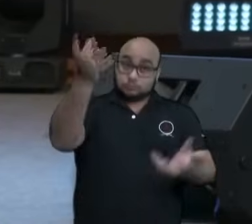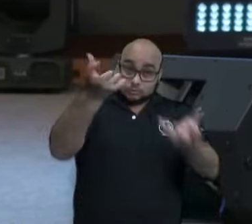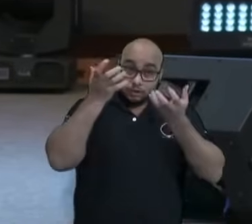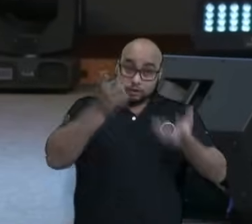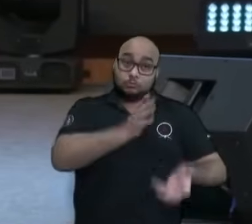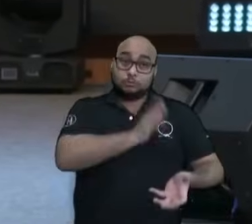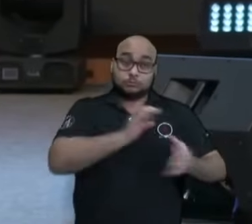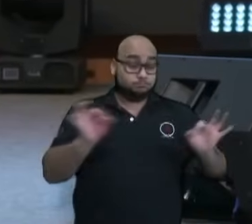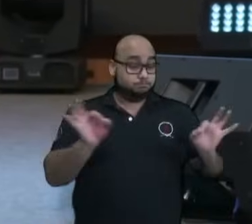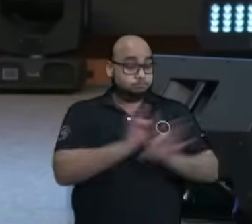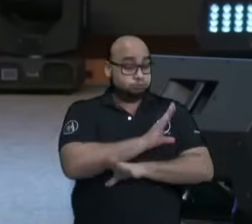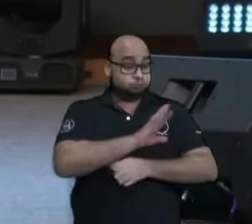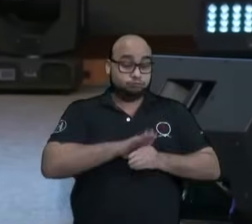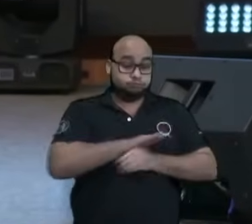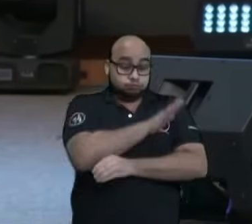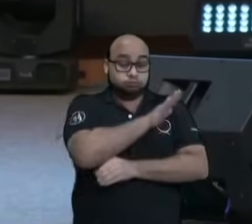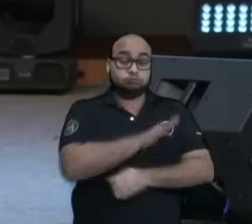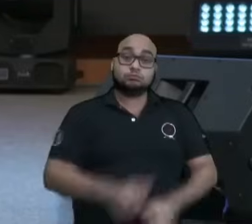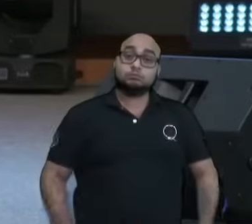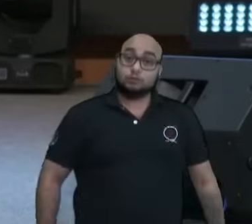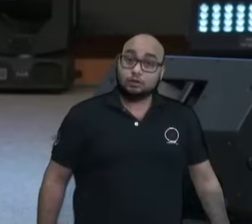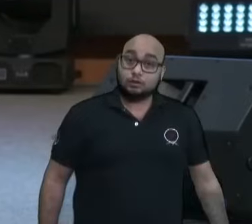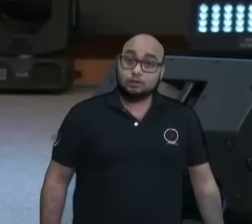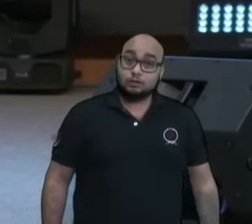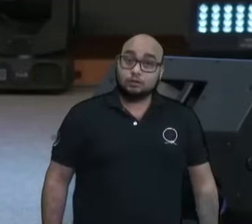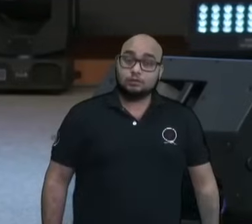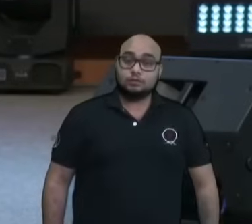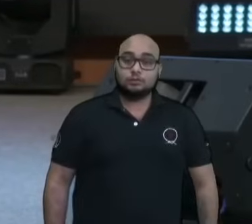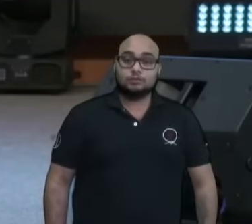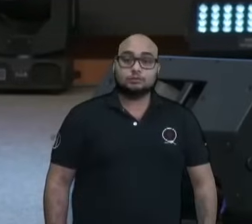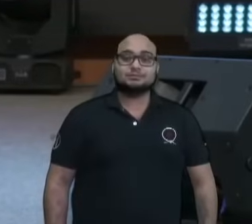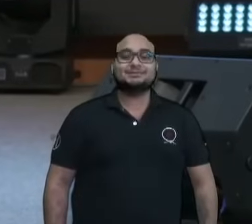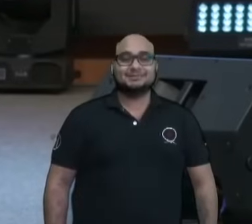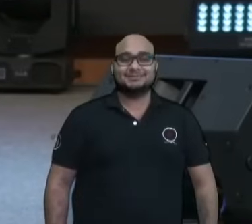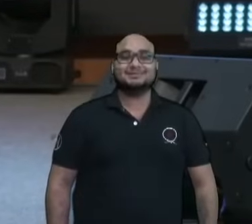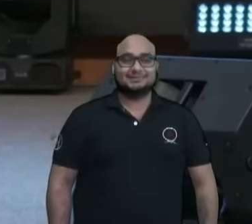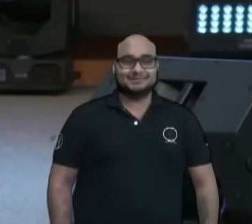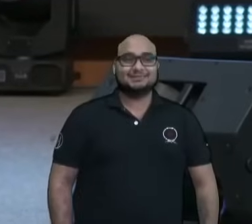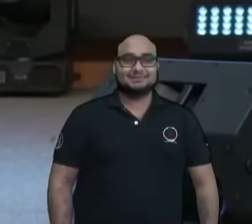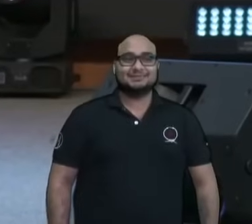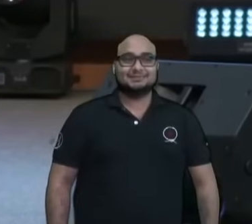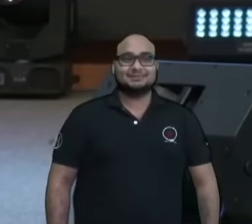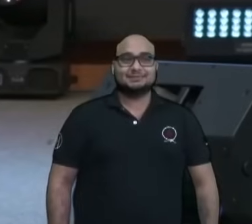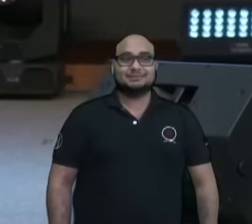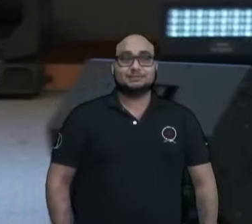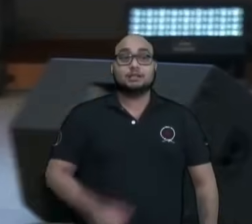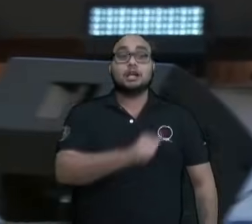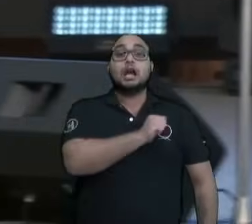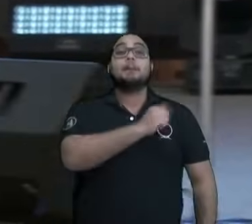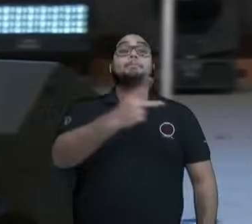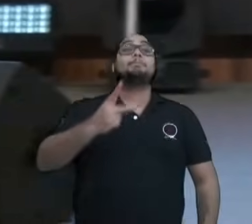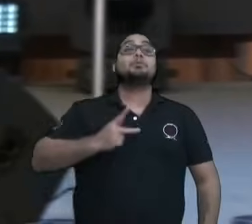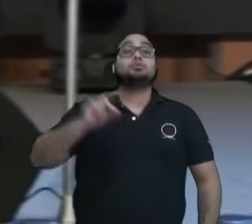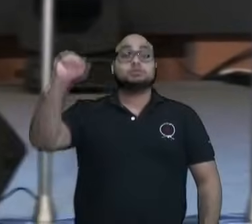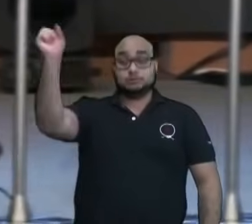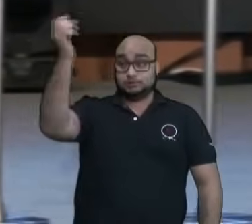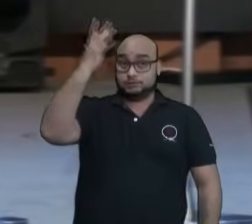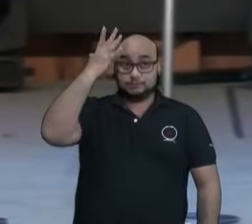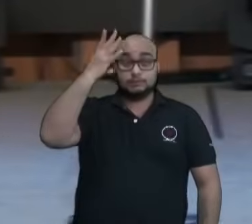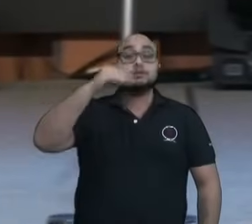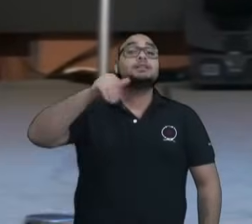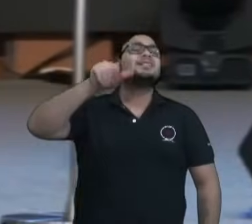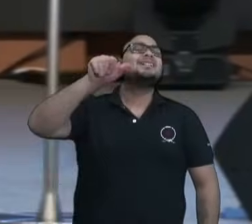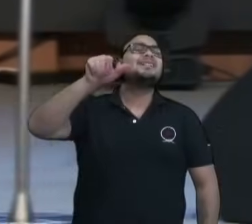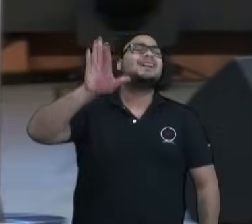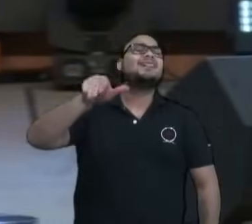essa Hã o apóstolo da Graça como o apóstolo da Graça Paulo Romanos